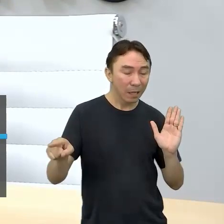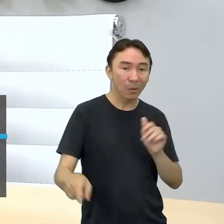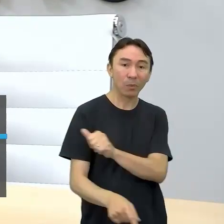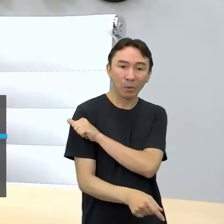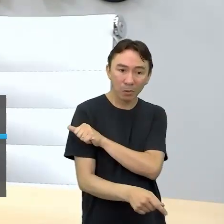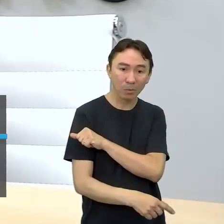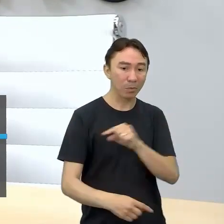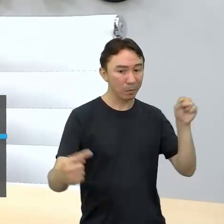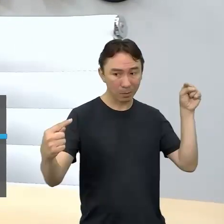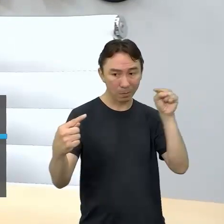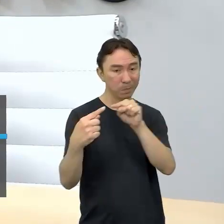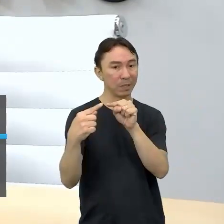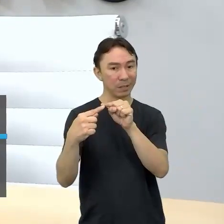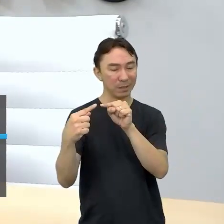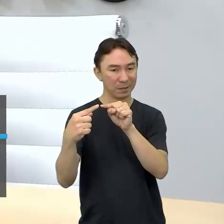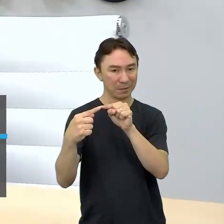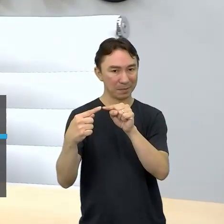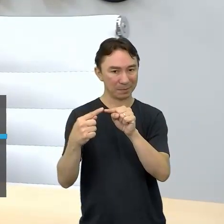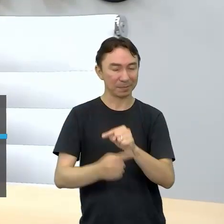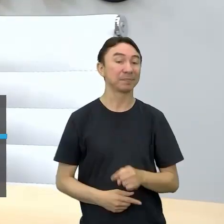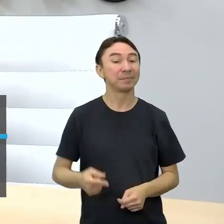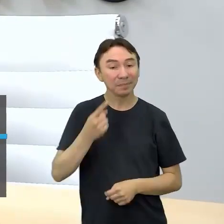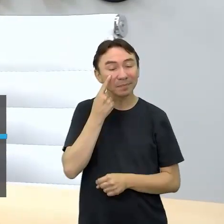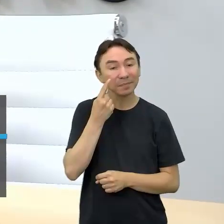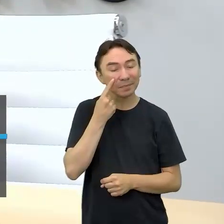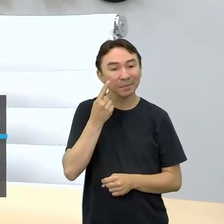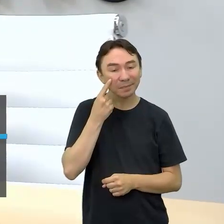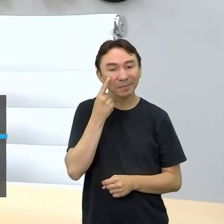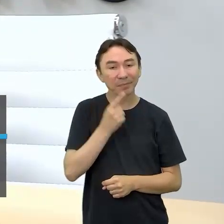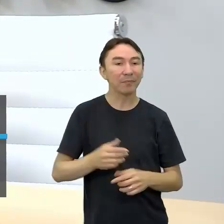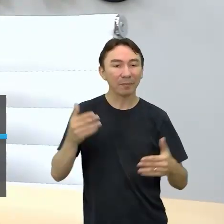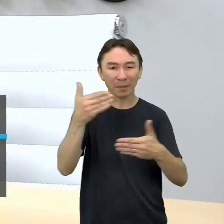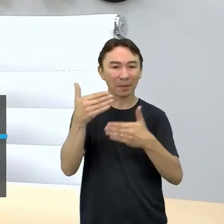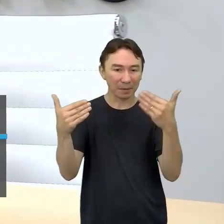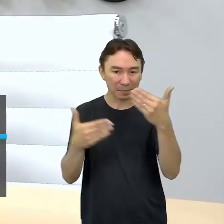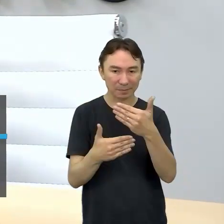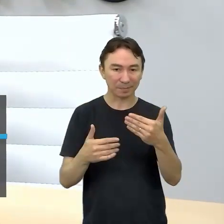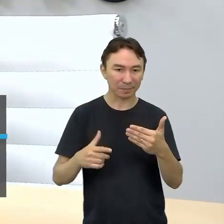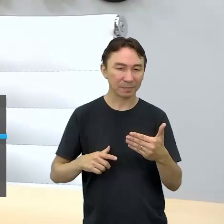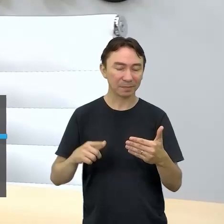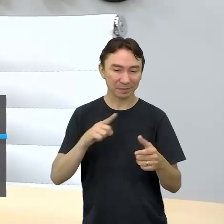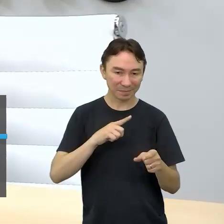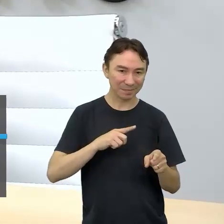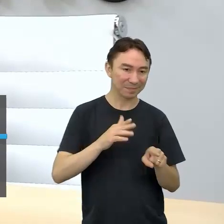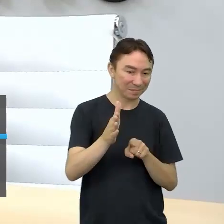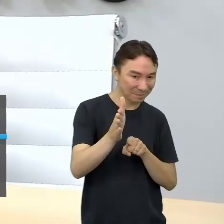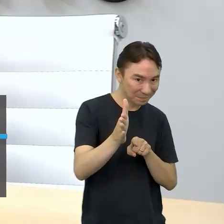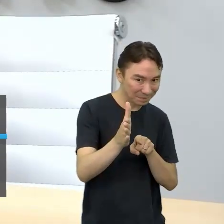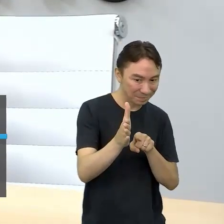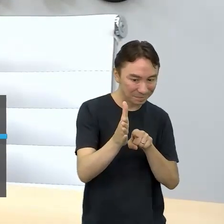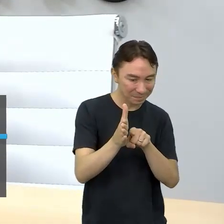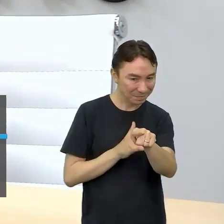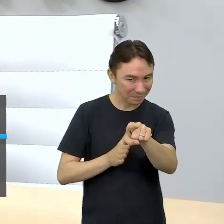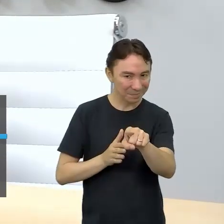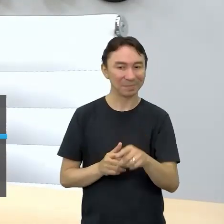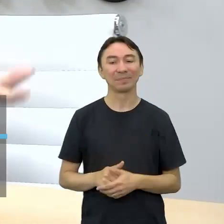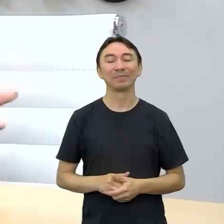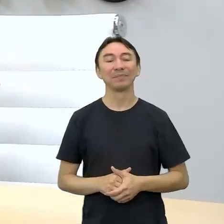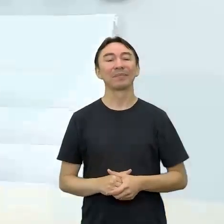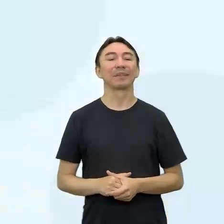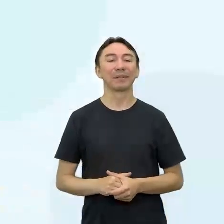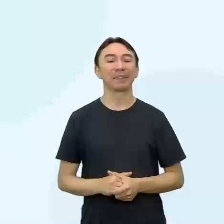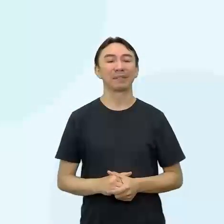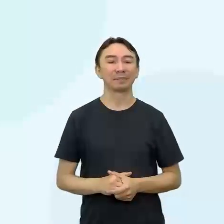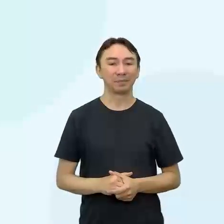certo? Então, no próximo slide, slide 14, produção, por favor, a gente tem aí a perguntinha, né, que eu já vou deixar a deixa.